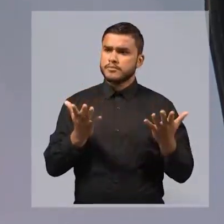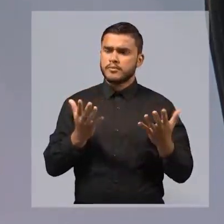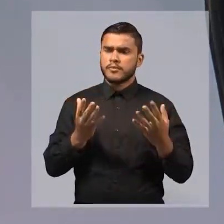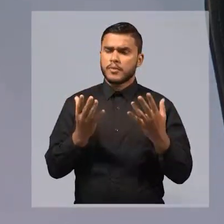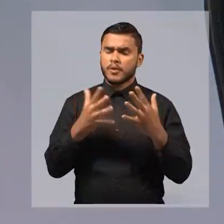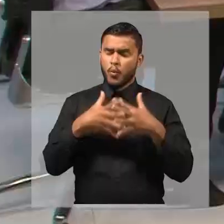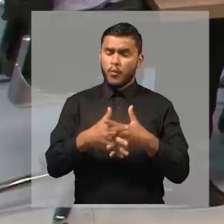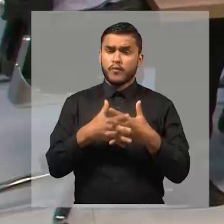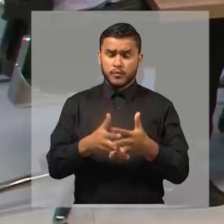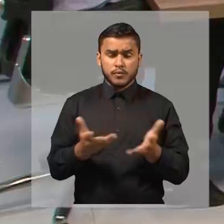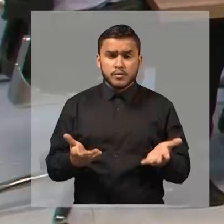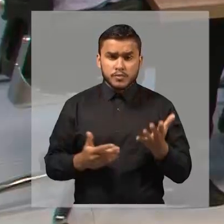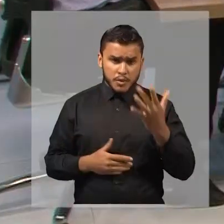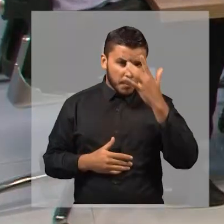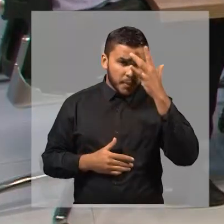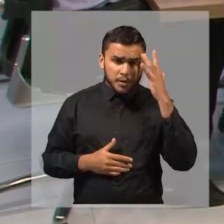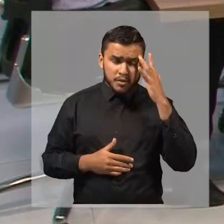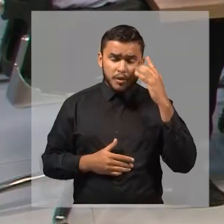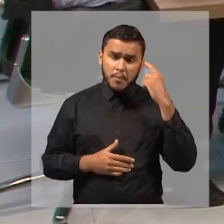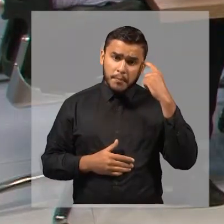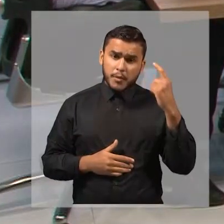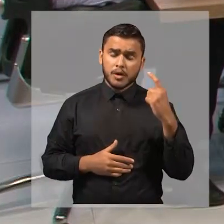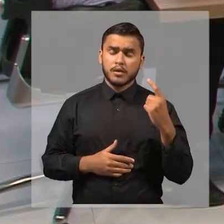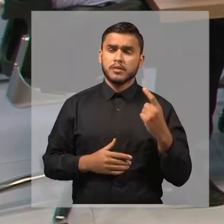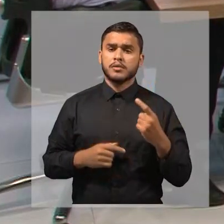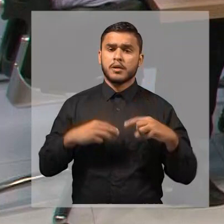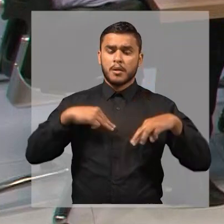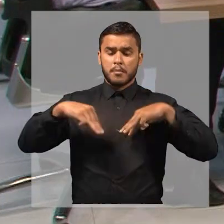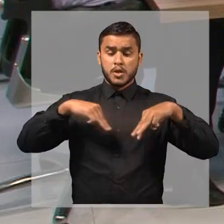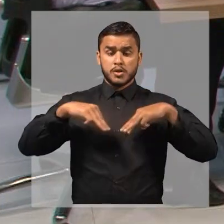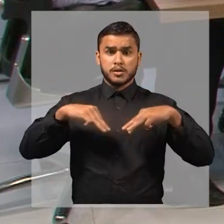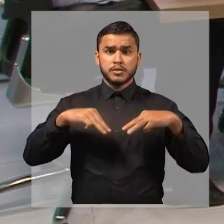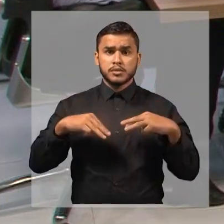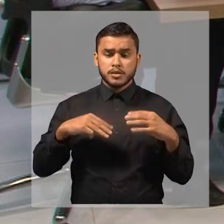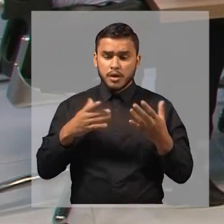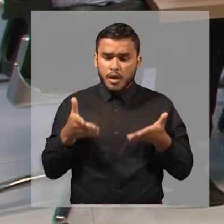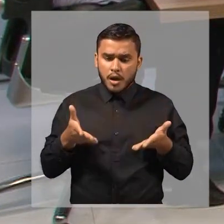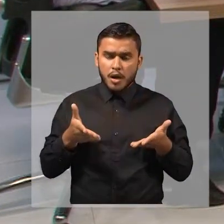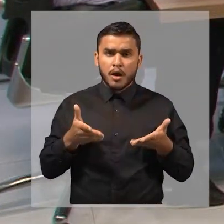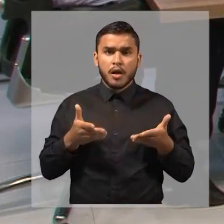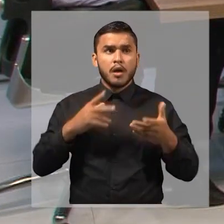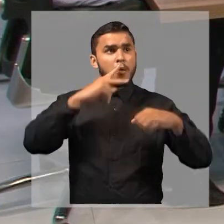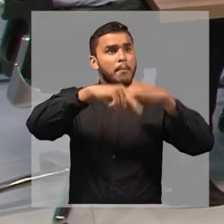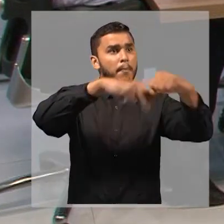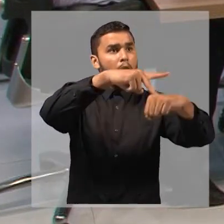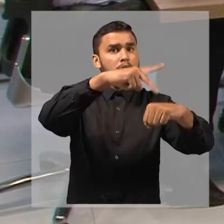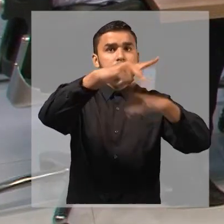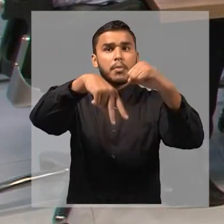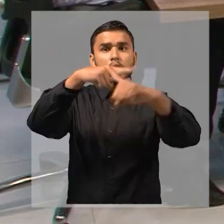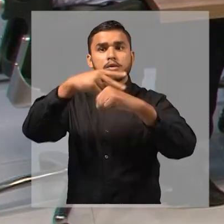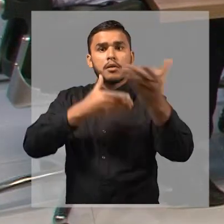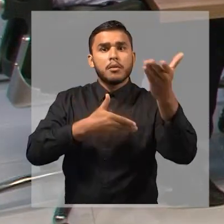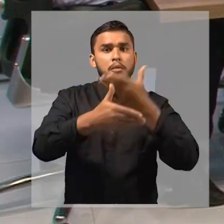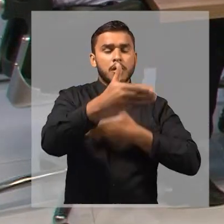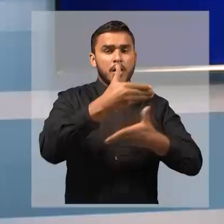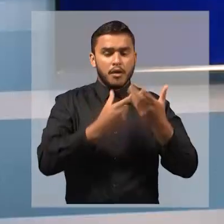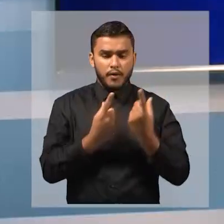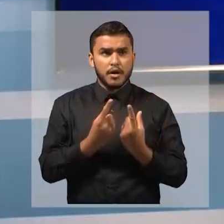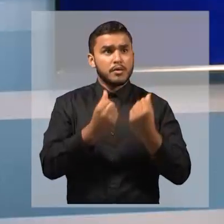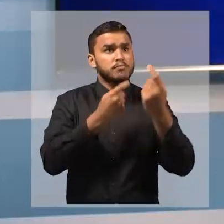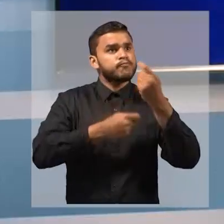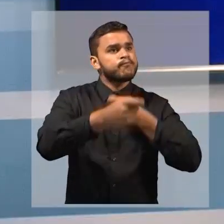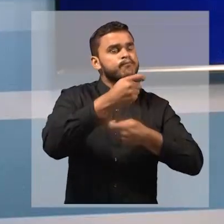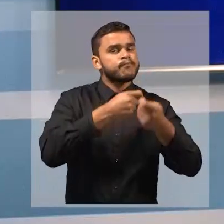Só que o rolo quer dizer, a complicação é que a gente tem que uma ação de um ministério como Relações Exteriores, ele traz